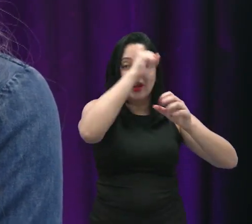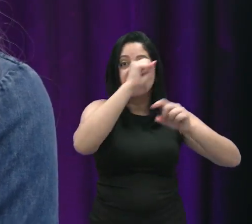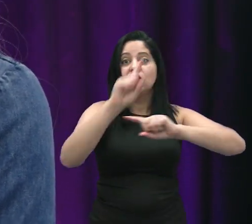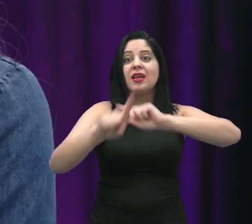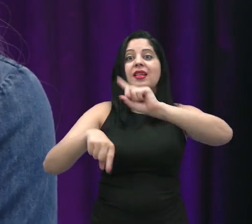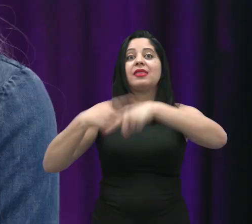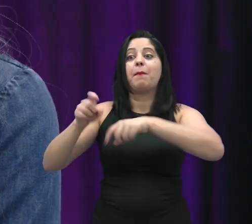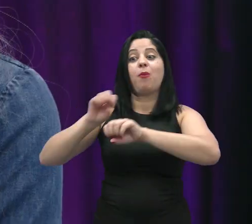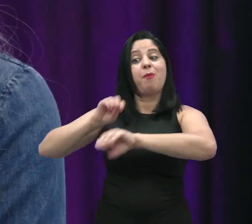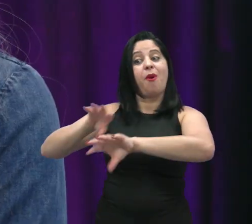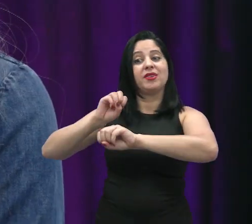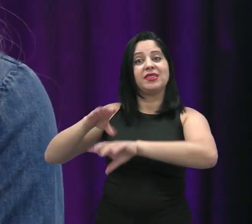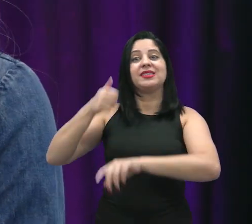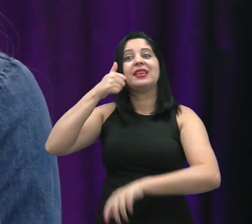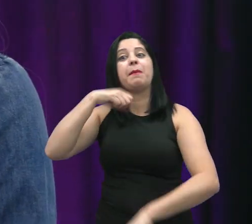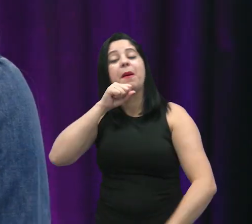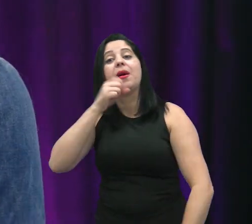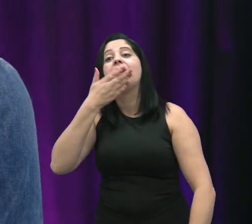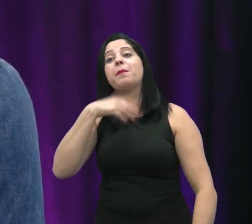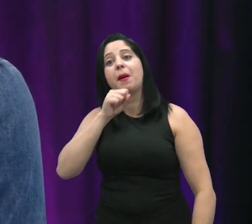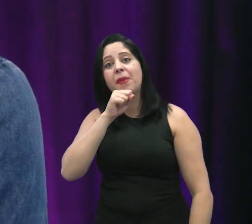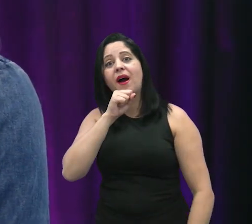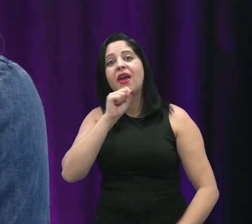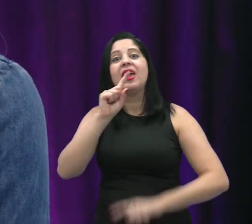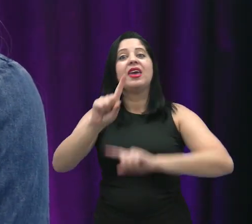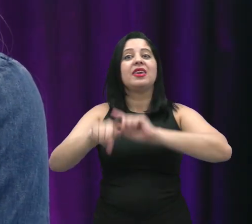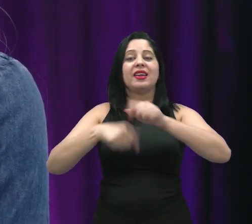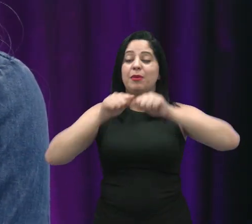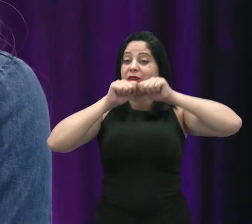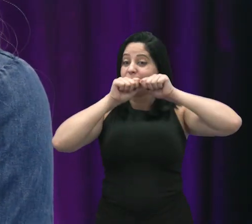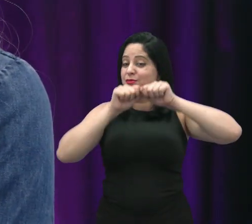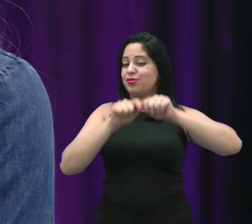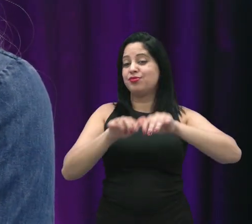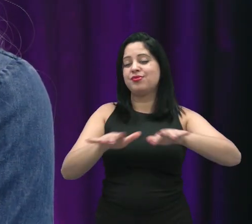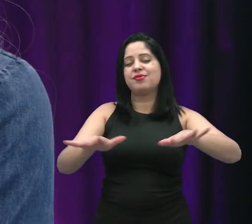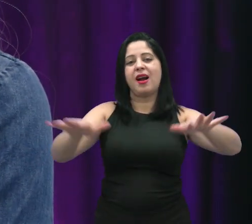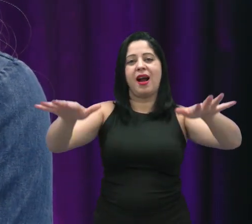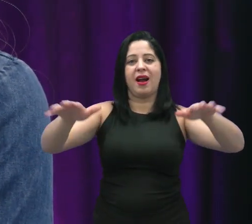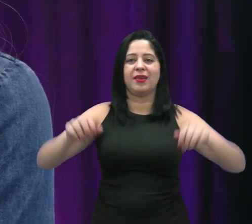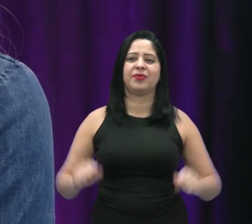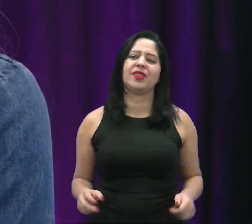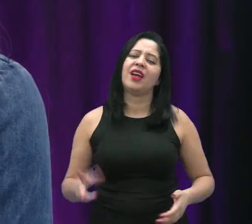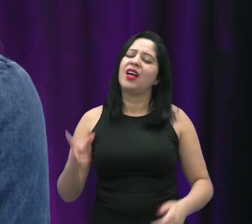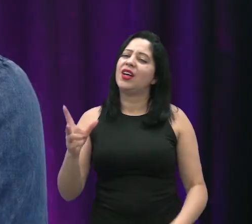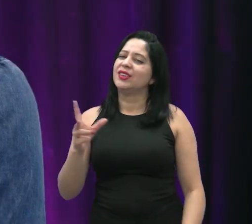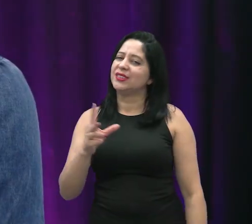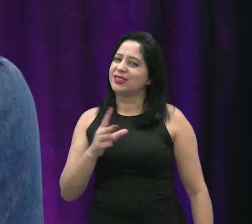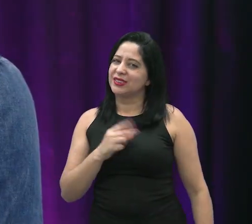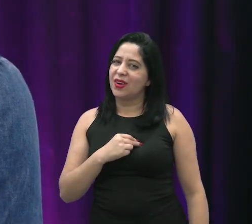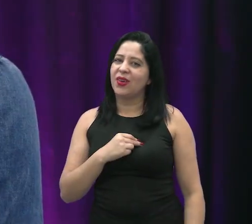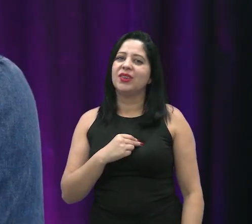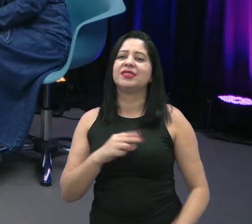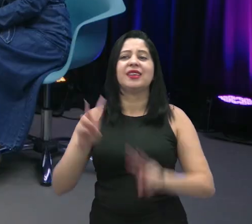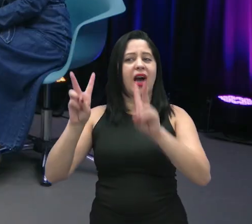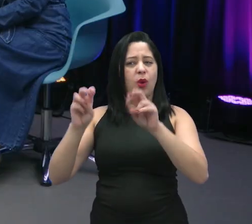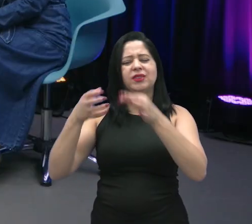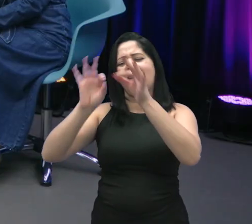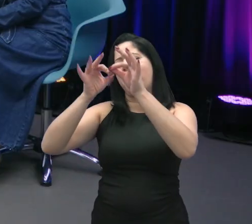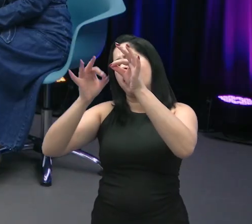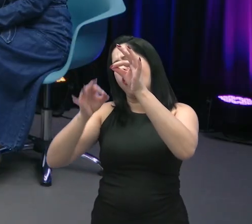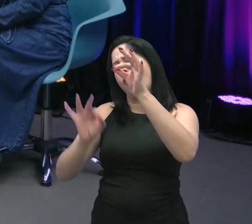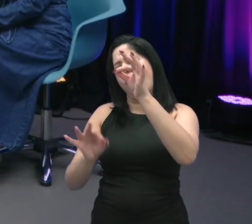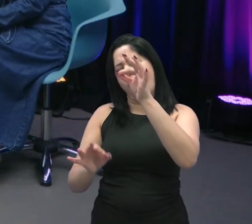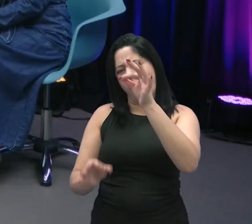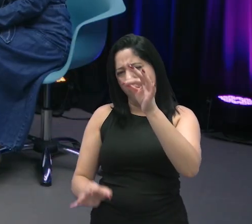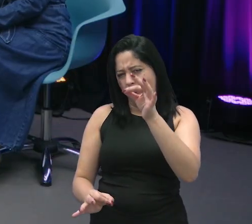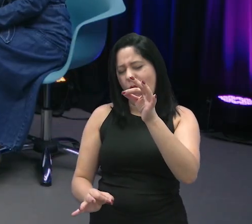vira uma sementinha que vai só se espalhando. A gente poderia ficar aqui a manhã toda falando sobre isso, porque a gente